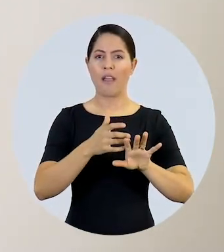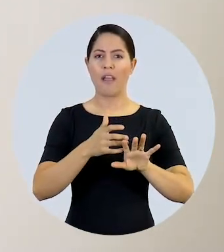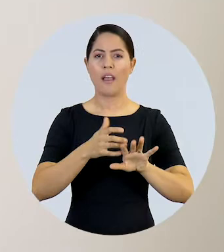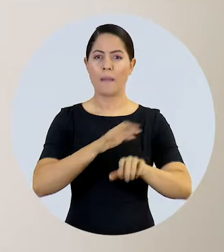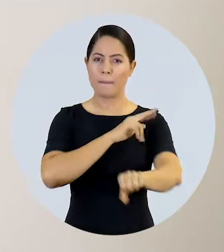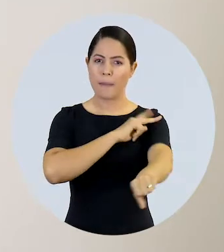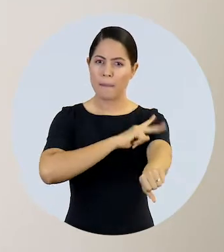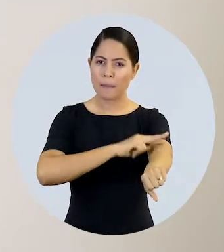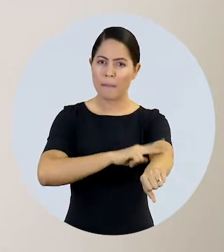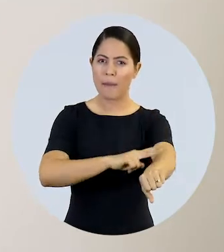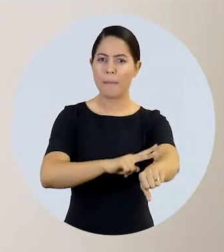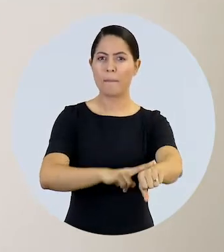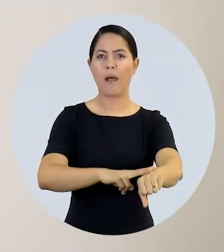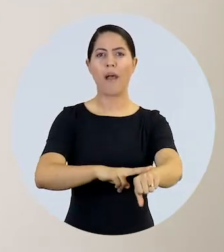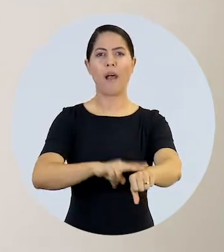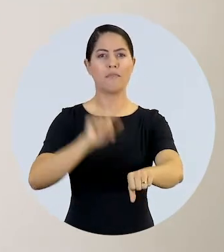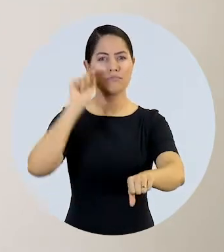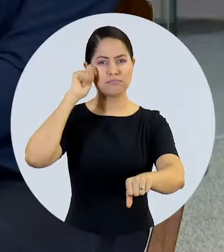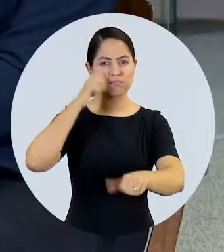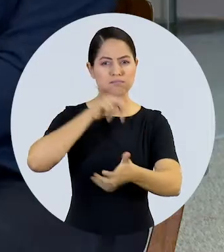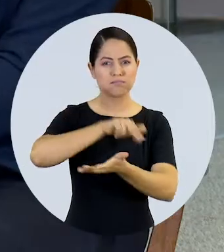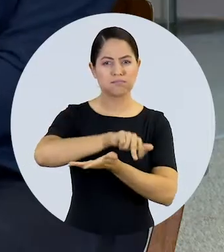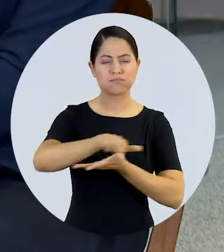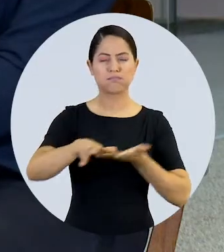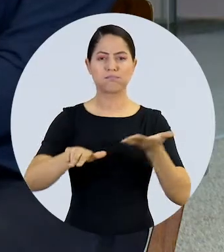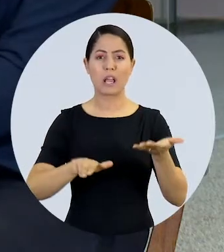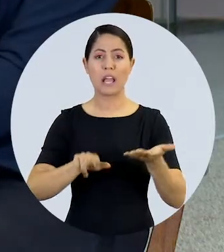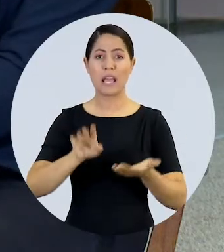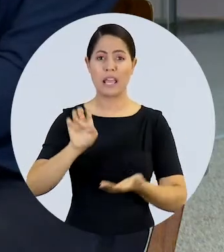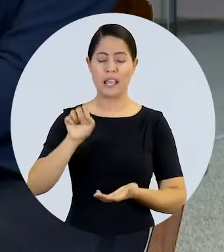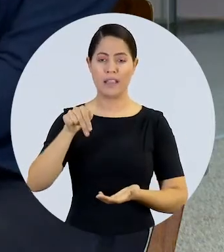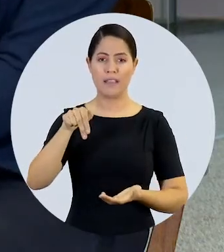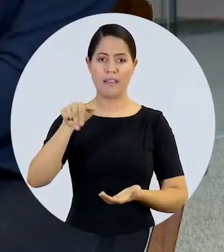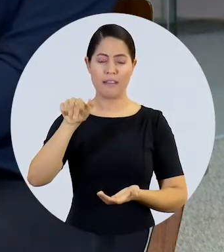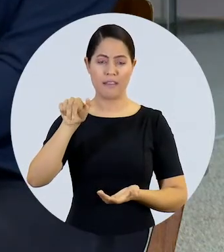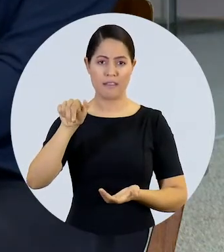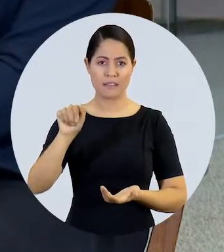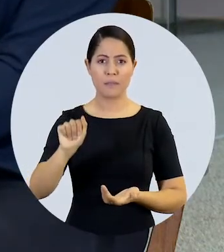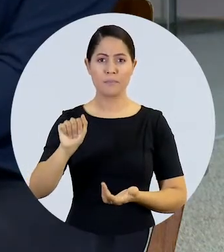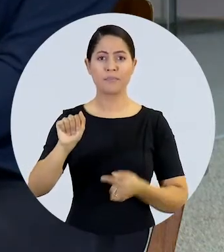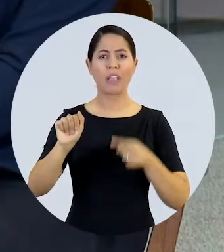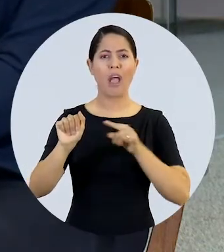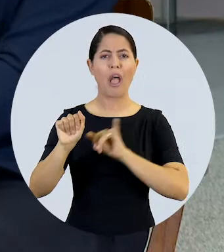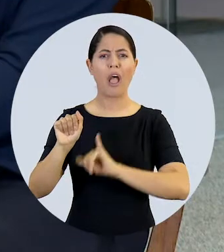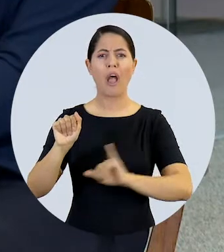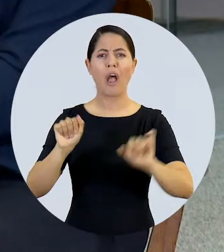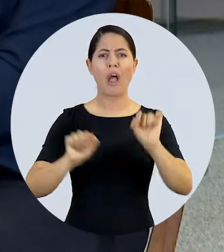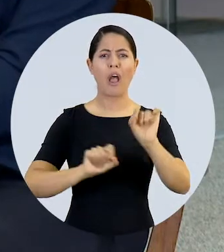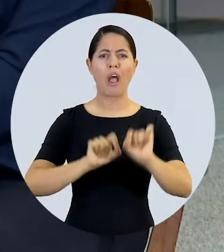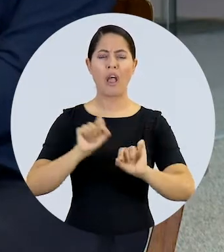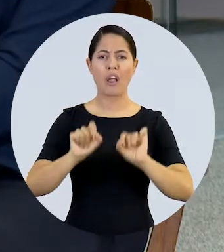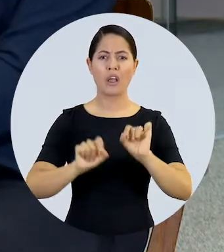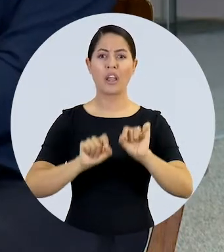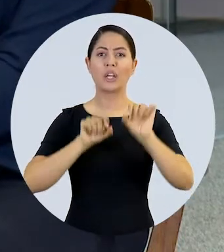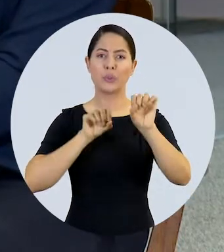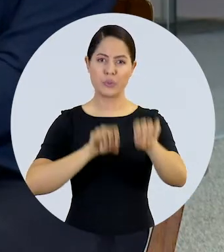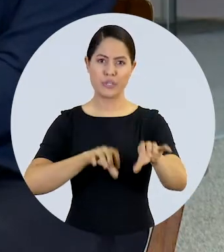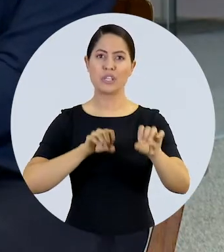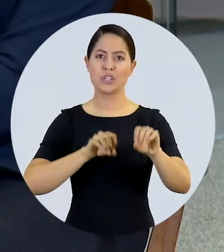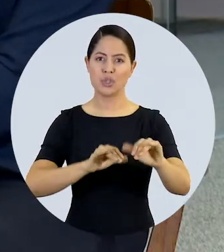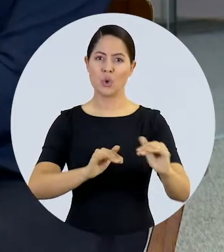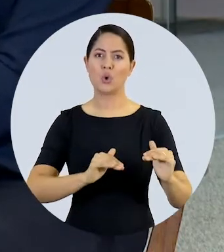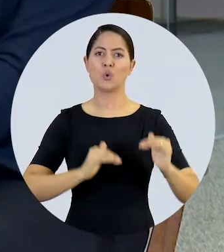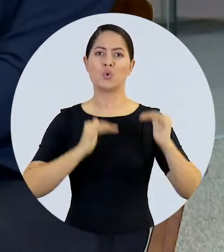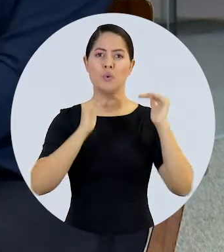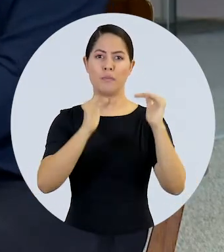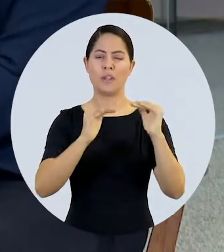a partir da Escola Nacional da Advocacia, ela vem a repercutir nas escolas